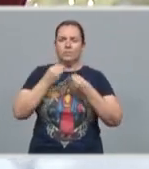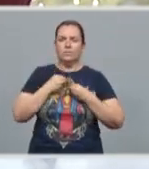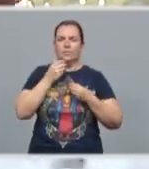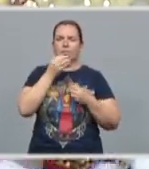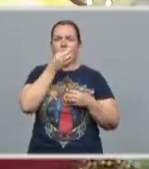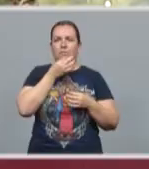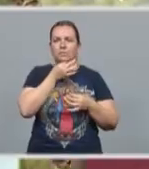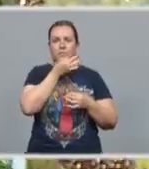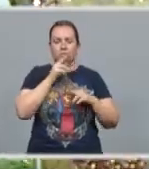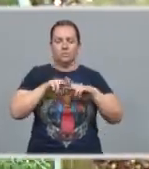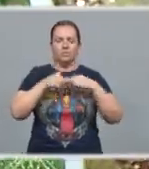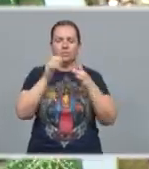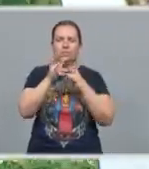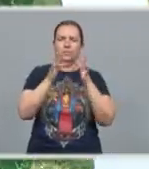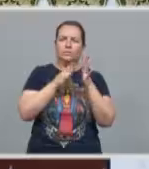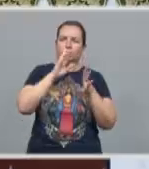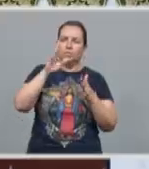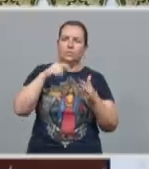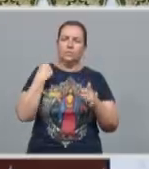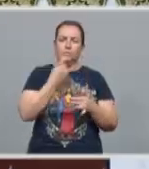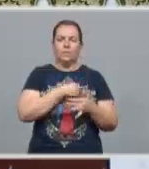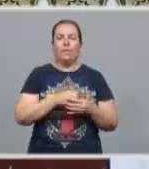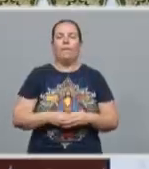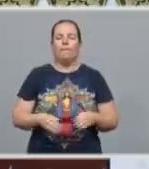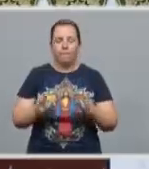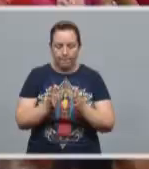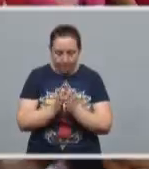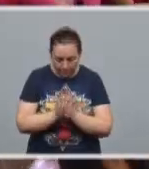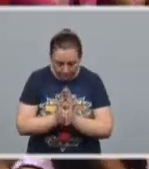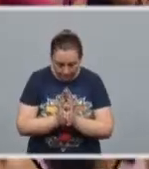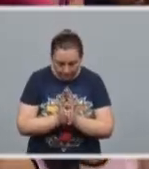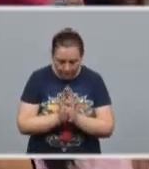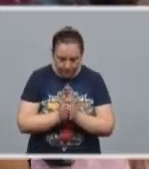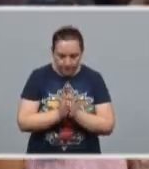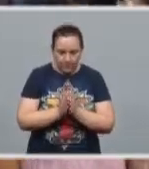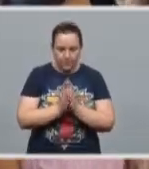pão, por Cristo Senhor nosso.